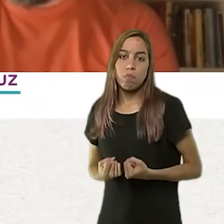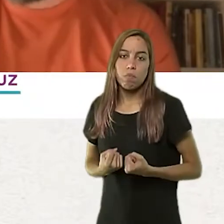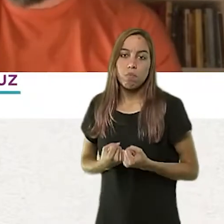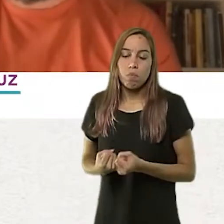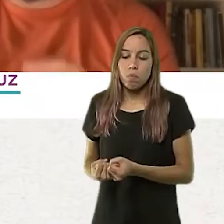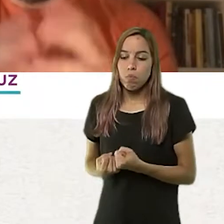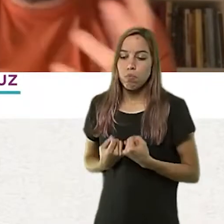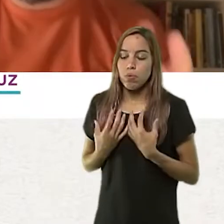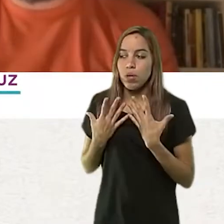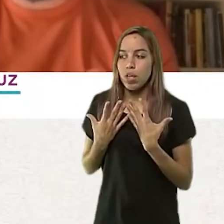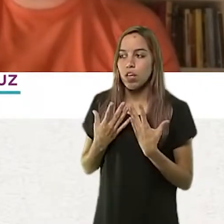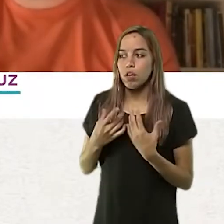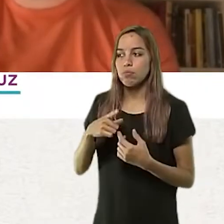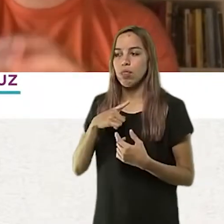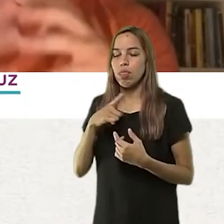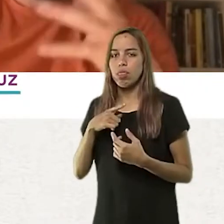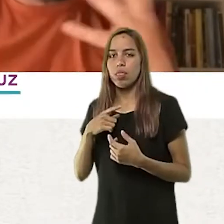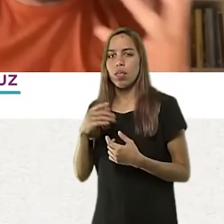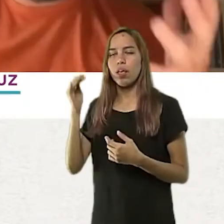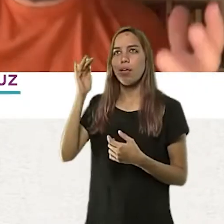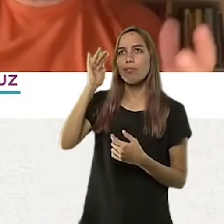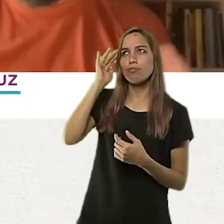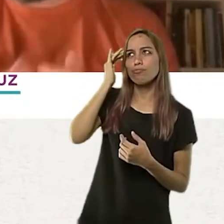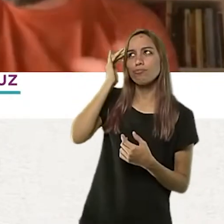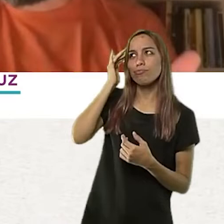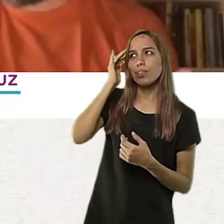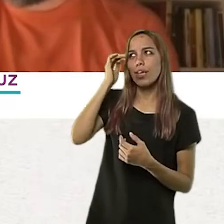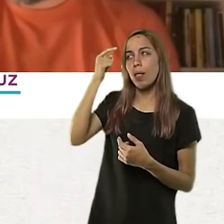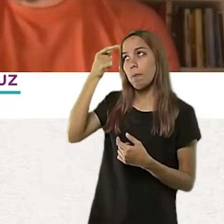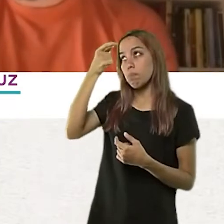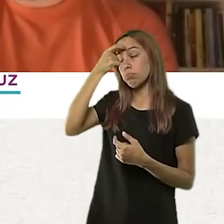há mini-ensaios ou micro-ensaios,